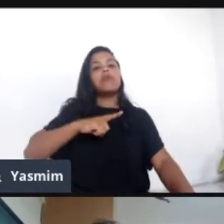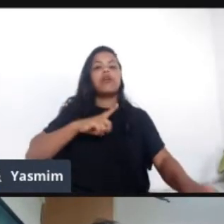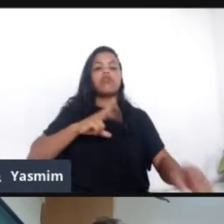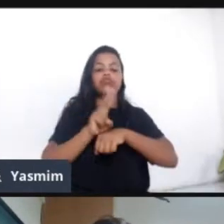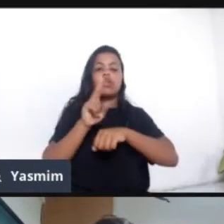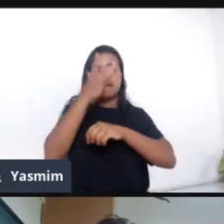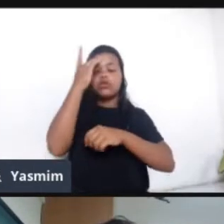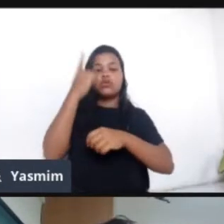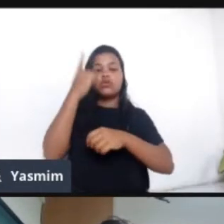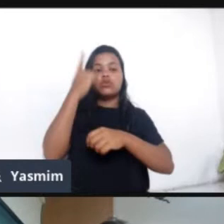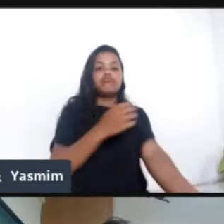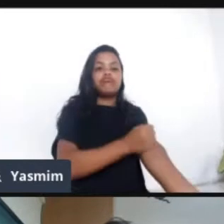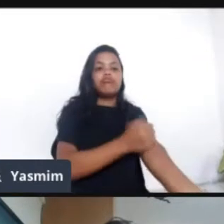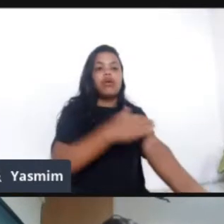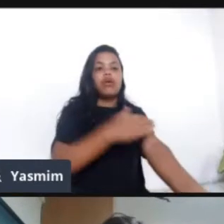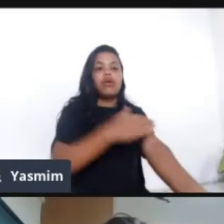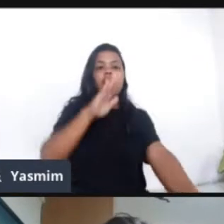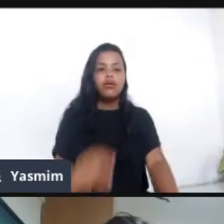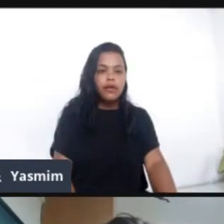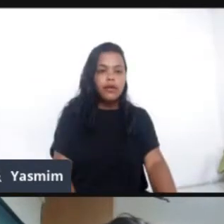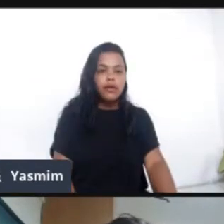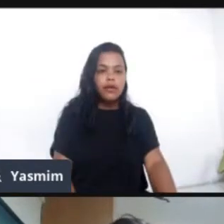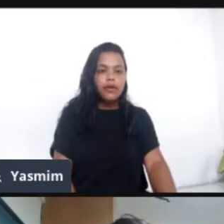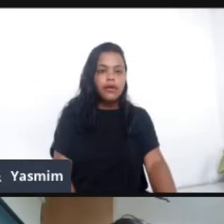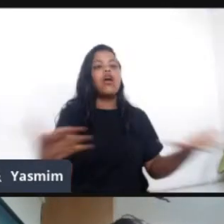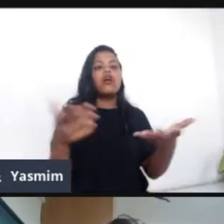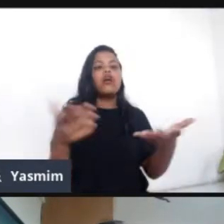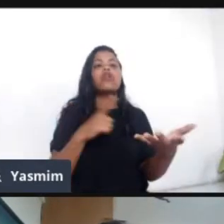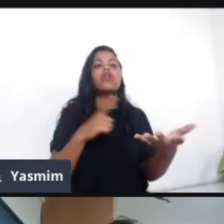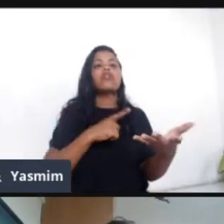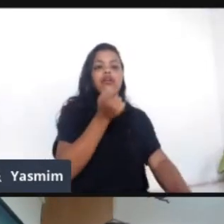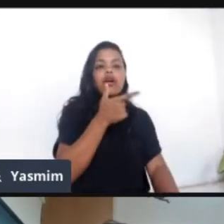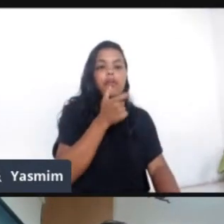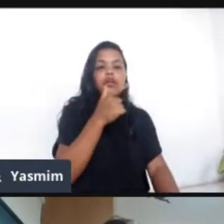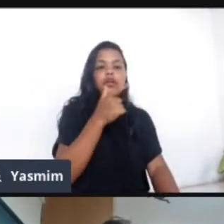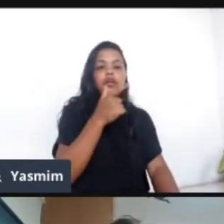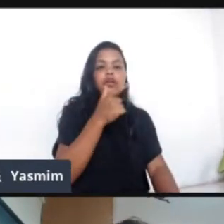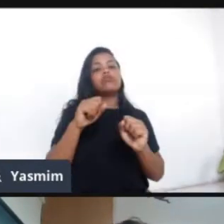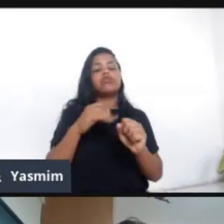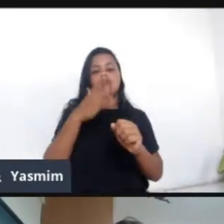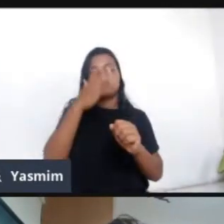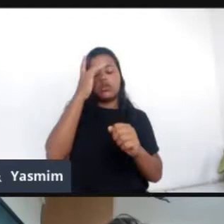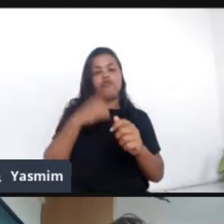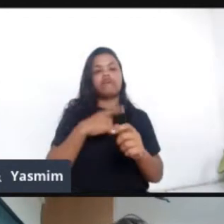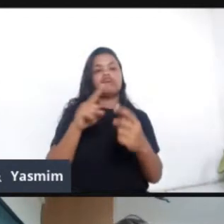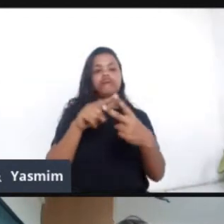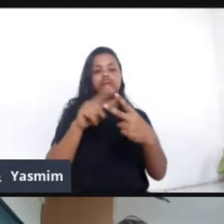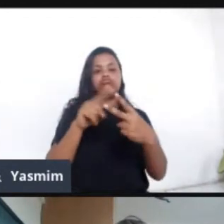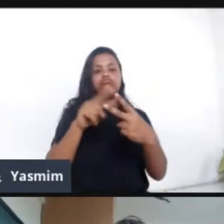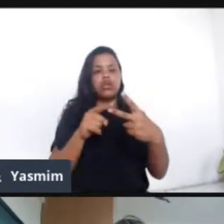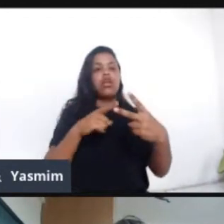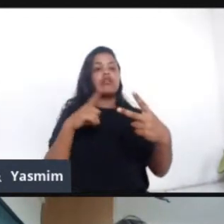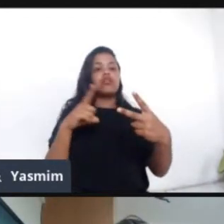drogas que são candidatas ao tratamento da Covid-19 em dois grandes grupos aqui. As